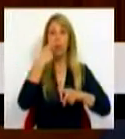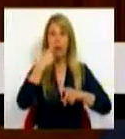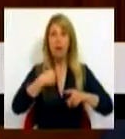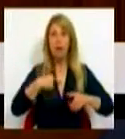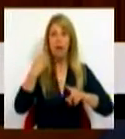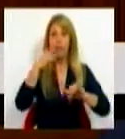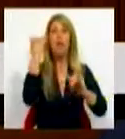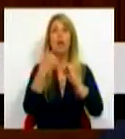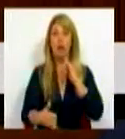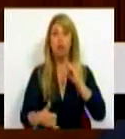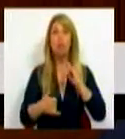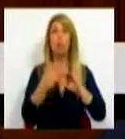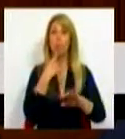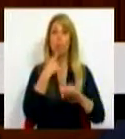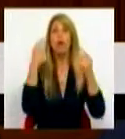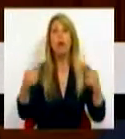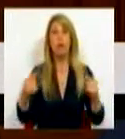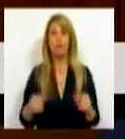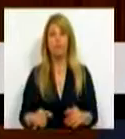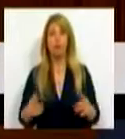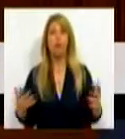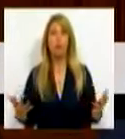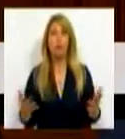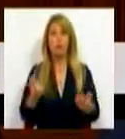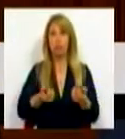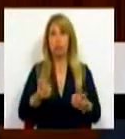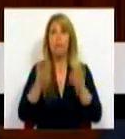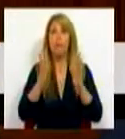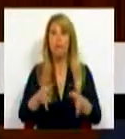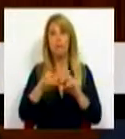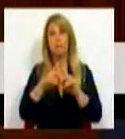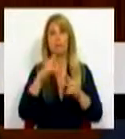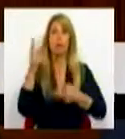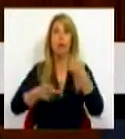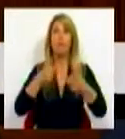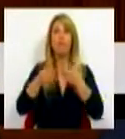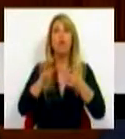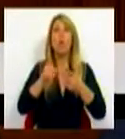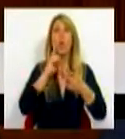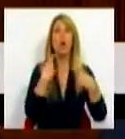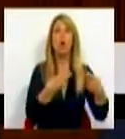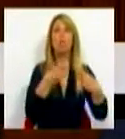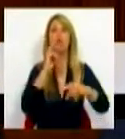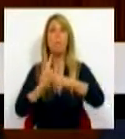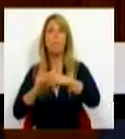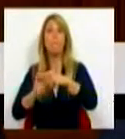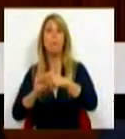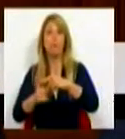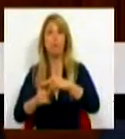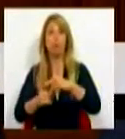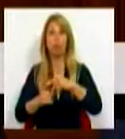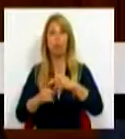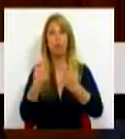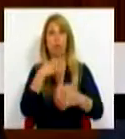havendo, contudo, em cada momento que avaliar um pouco o custo-benefício da sua implementação. E também num